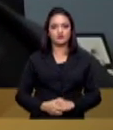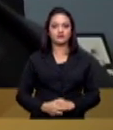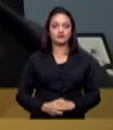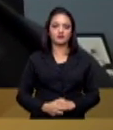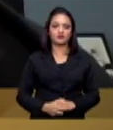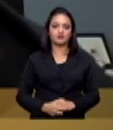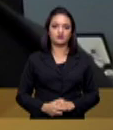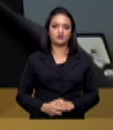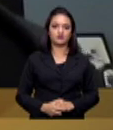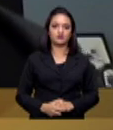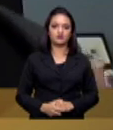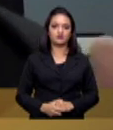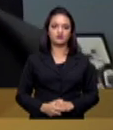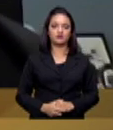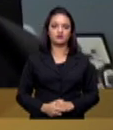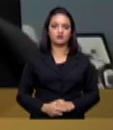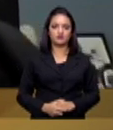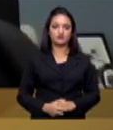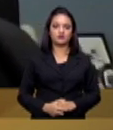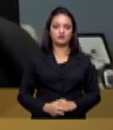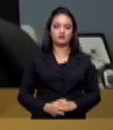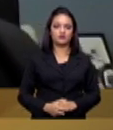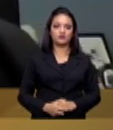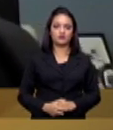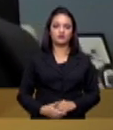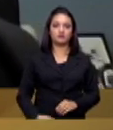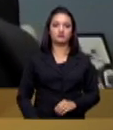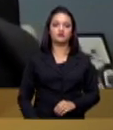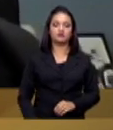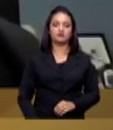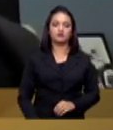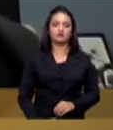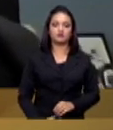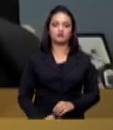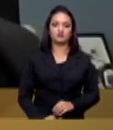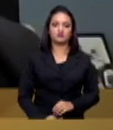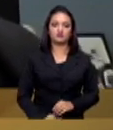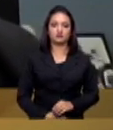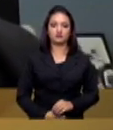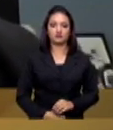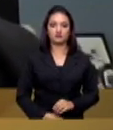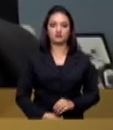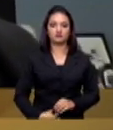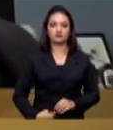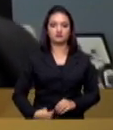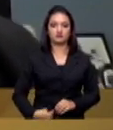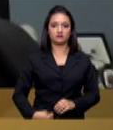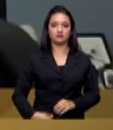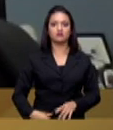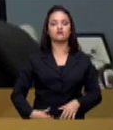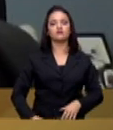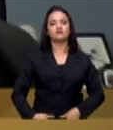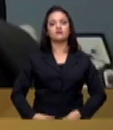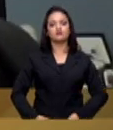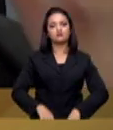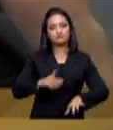segurança que talvez dê ensejo